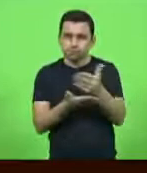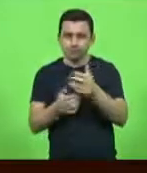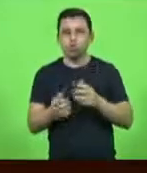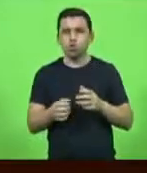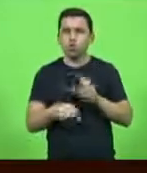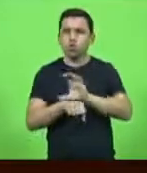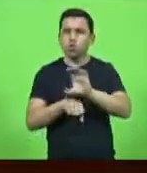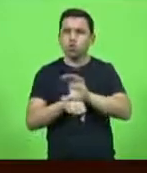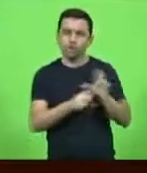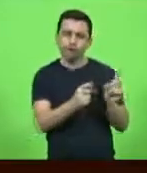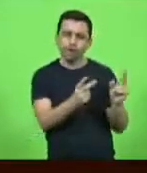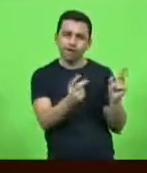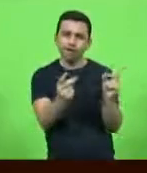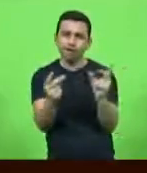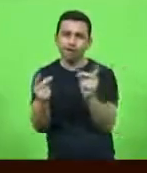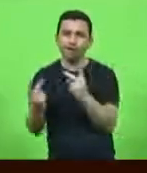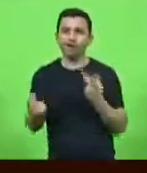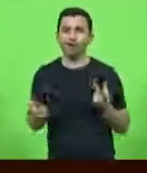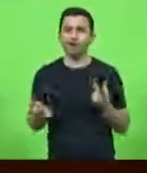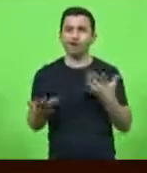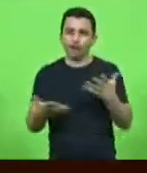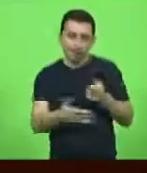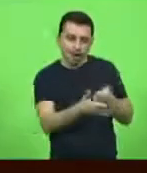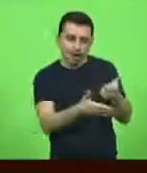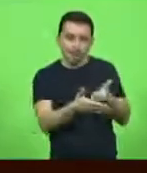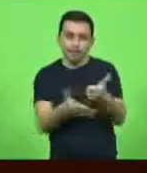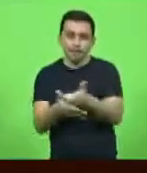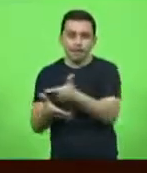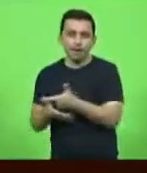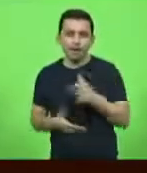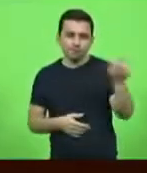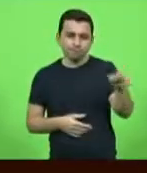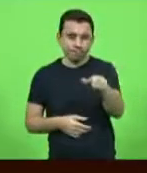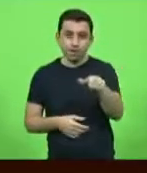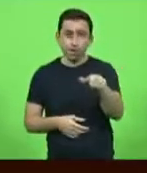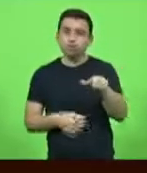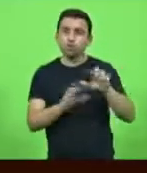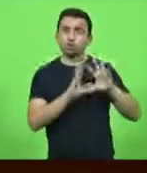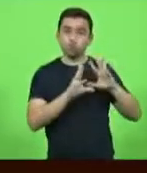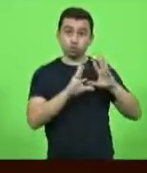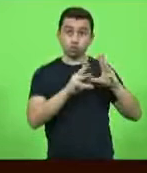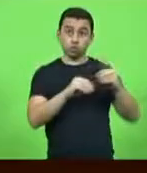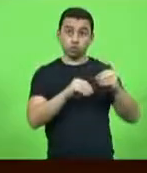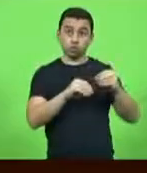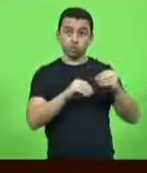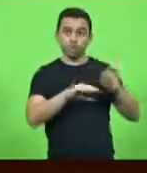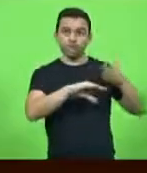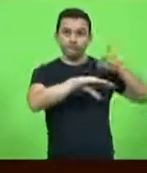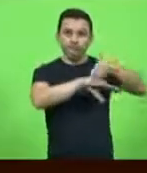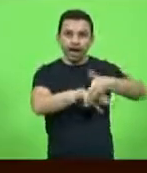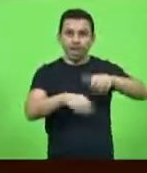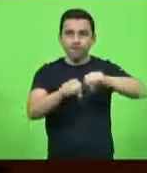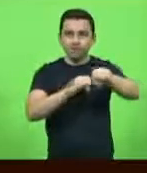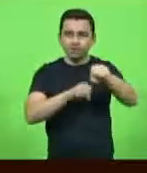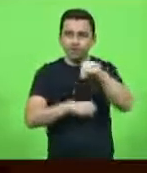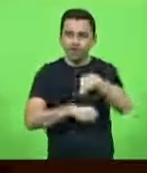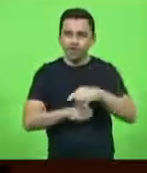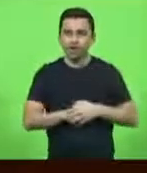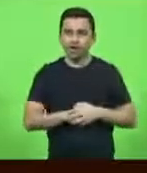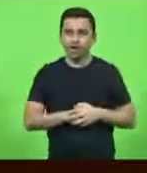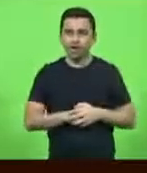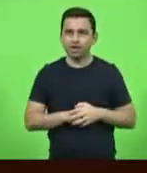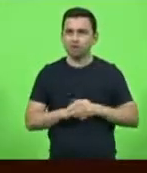vendem para pagarem Os oficiais para fazer em aula lá Associação Barriga Verde oficiais